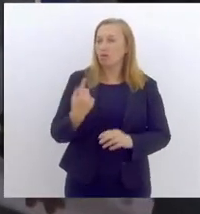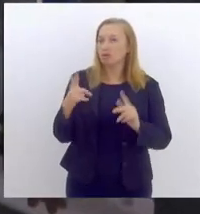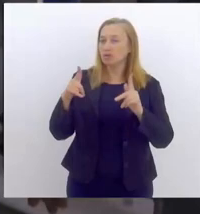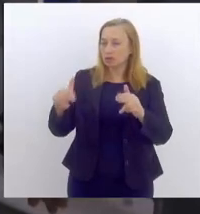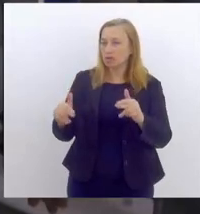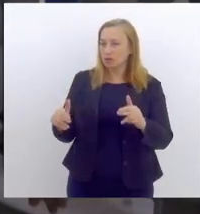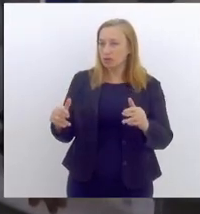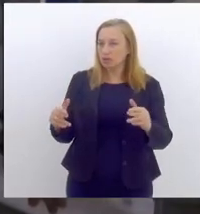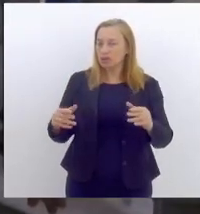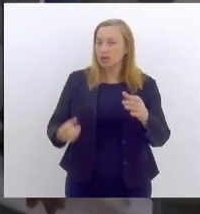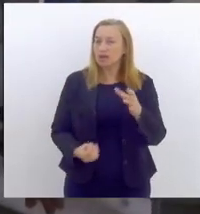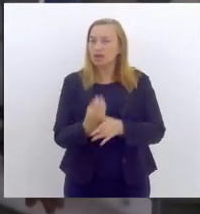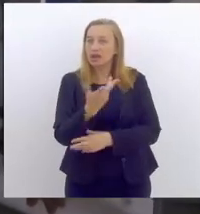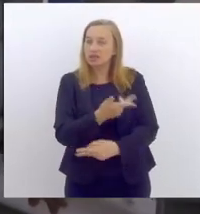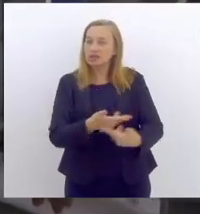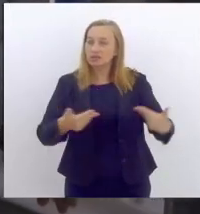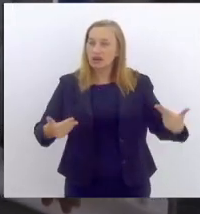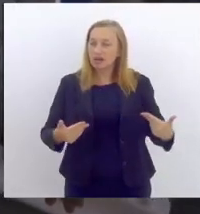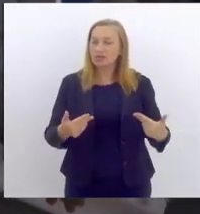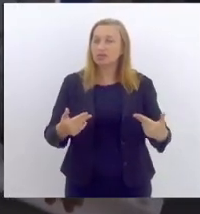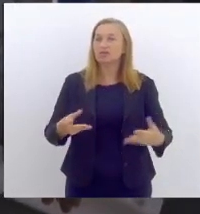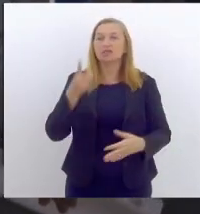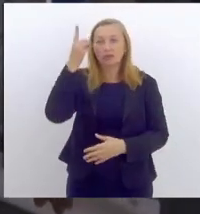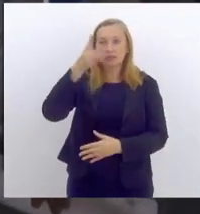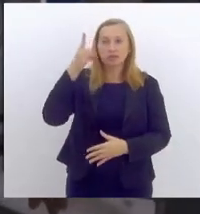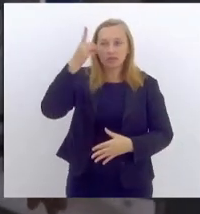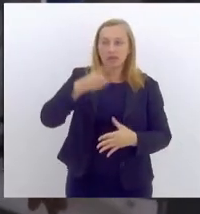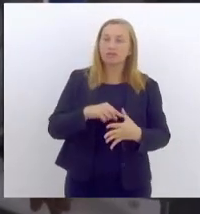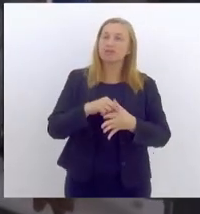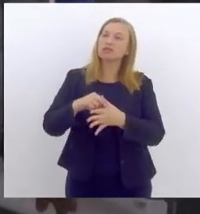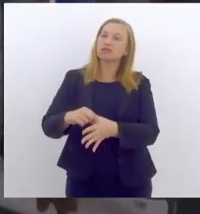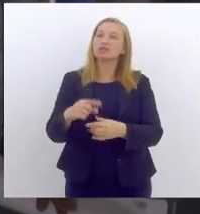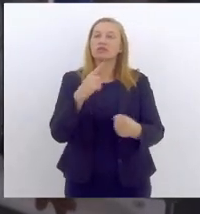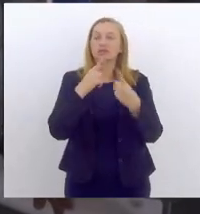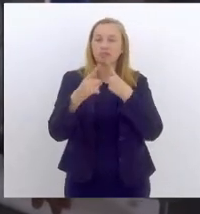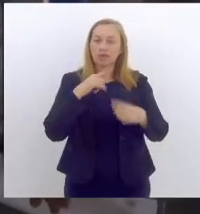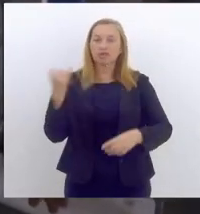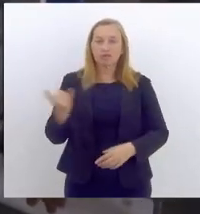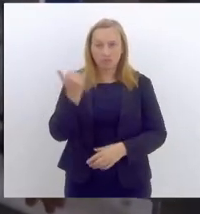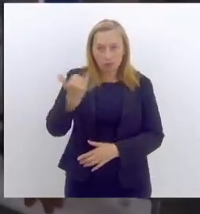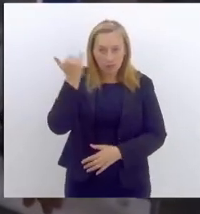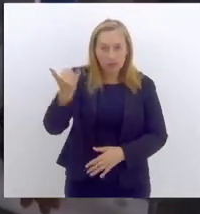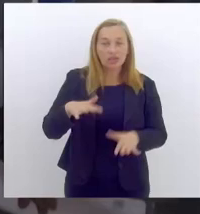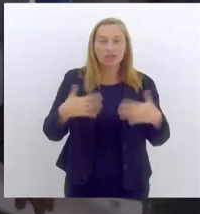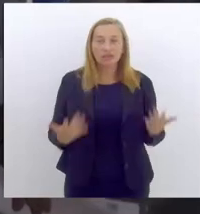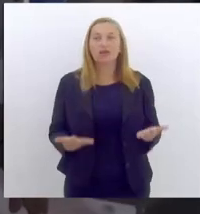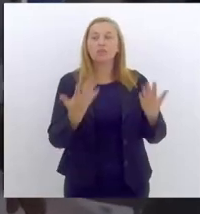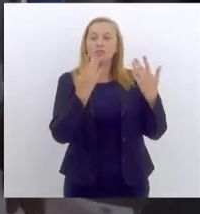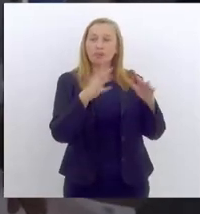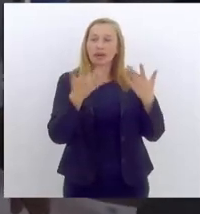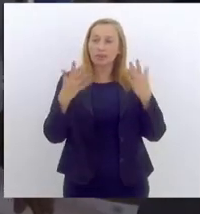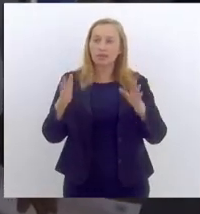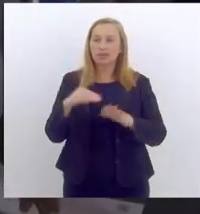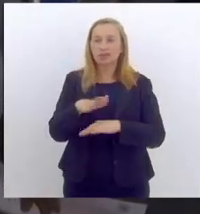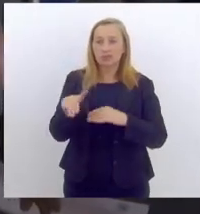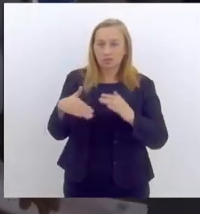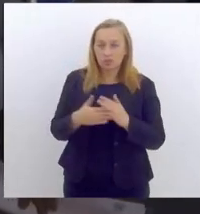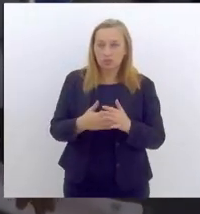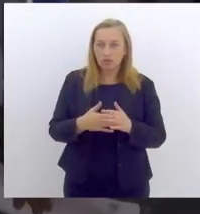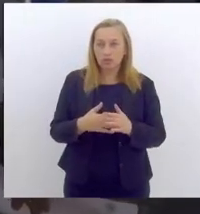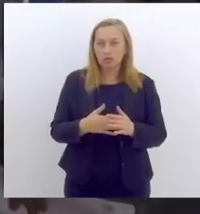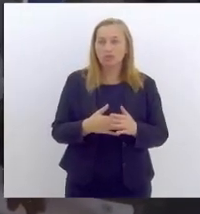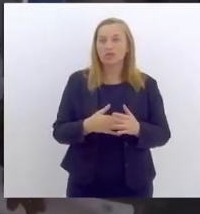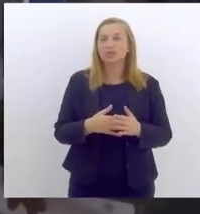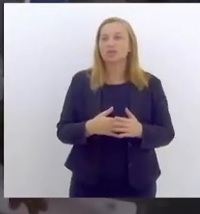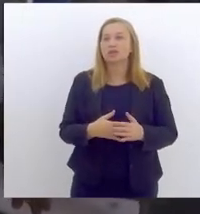composto de muitos deputados líderes, e esse debate foi muito importante. Então, parabéns a todos, não é, que compõem